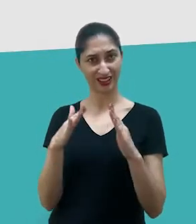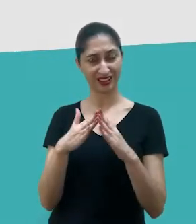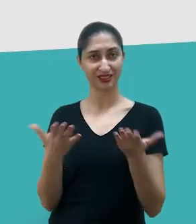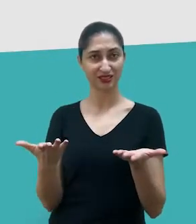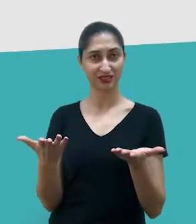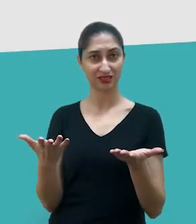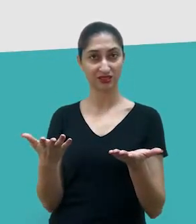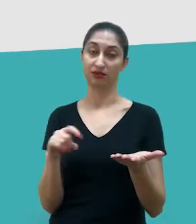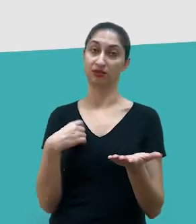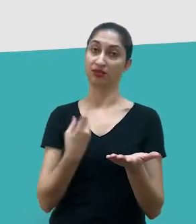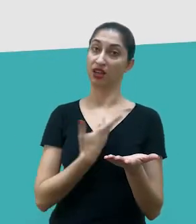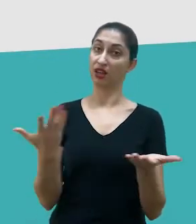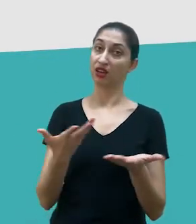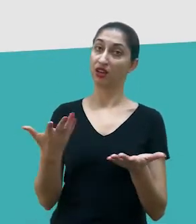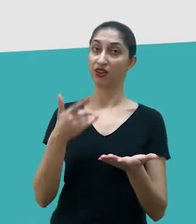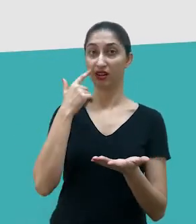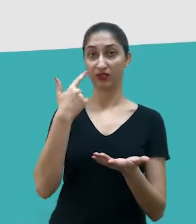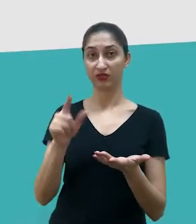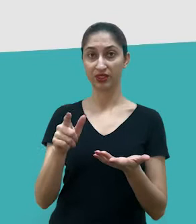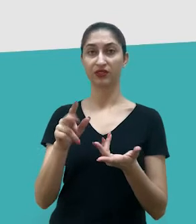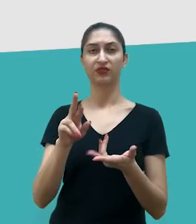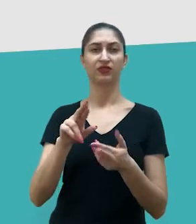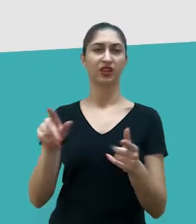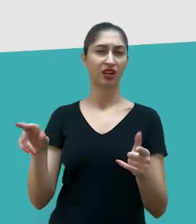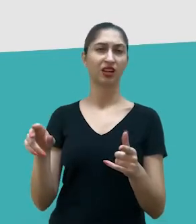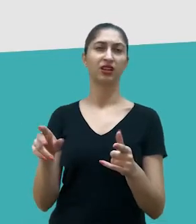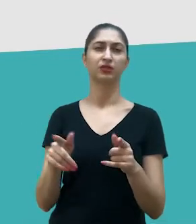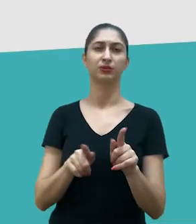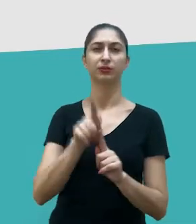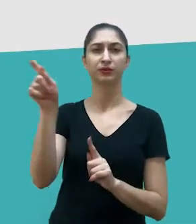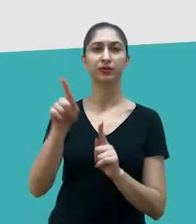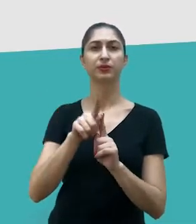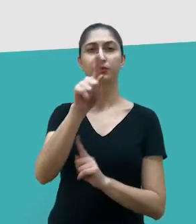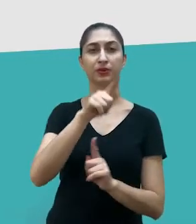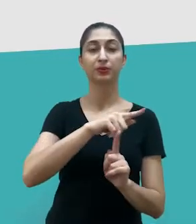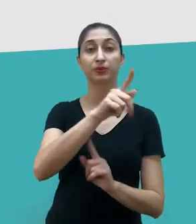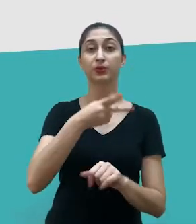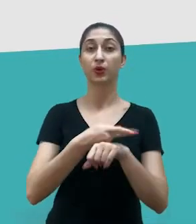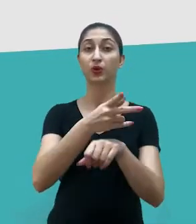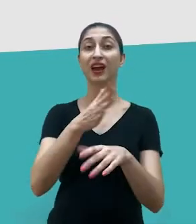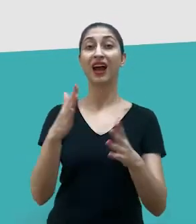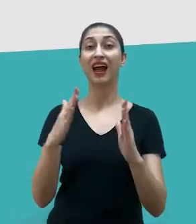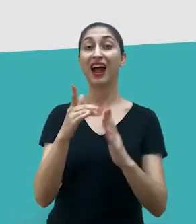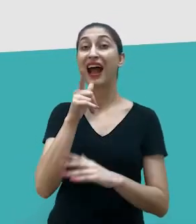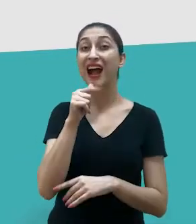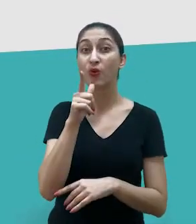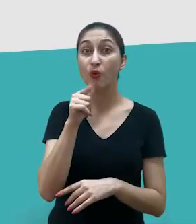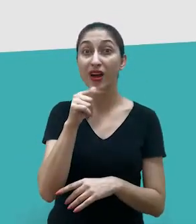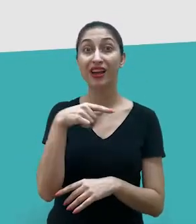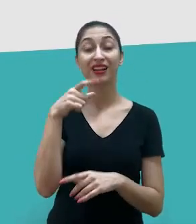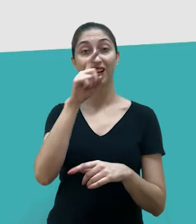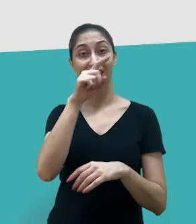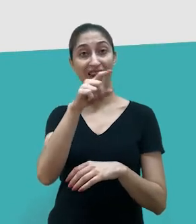aí, nós vimos muitas missões espaciais procurando água em Marte. Né? Nós vamos, 2025,